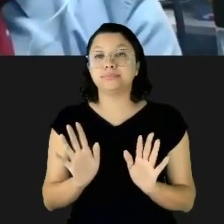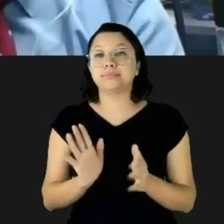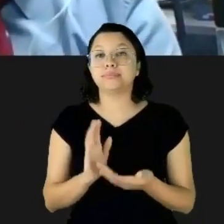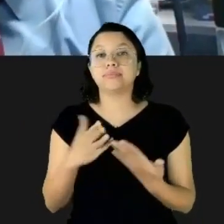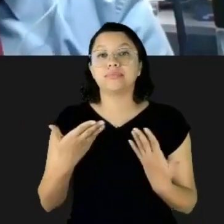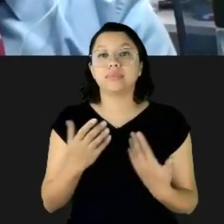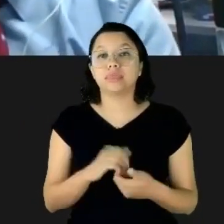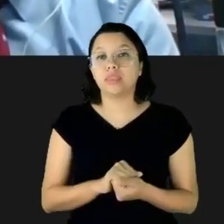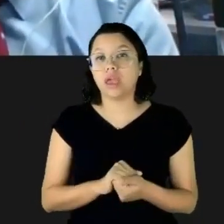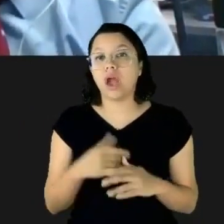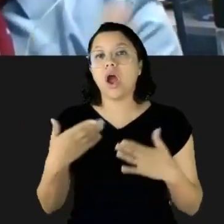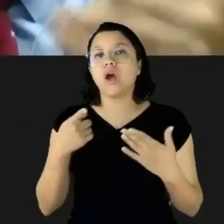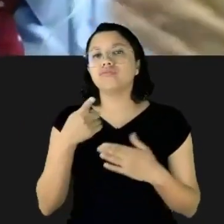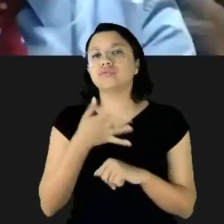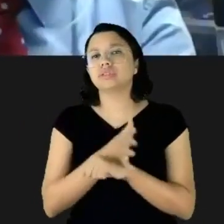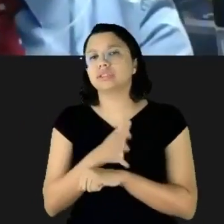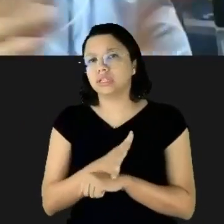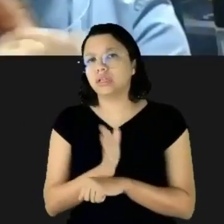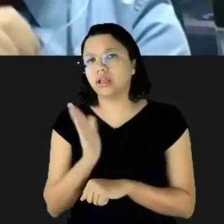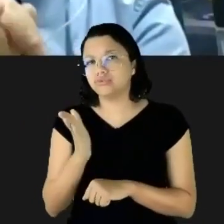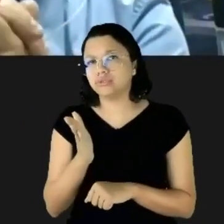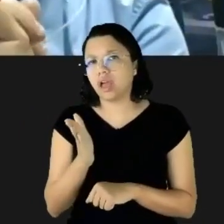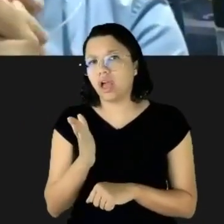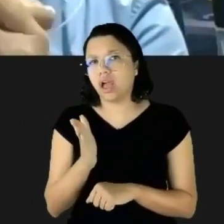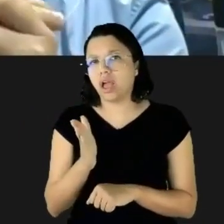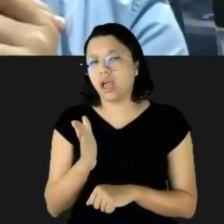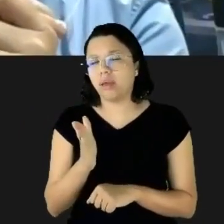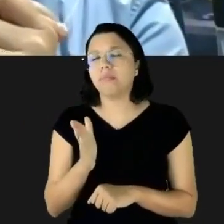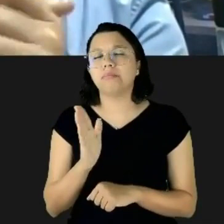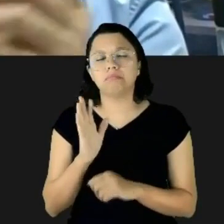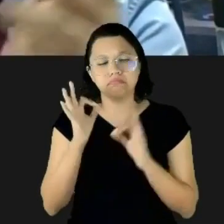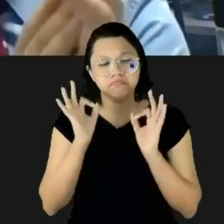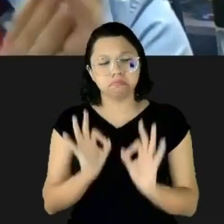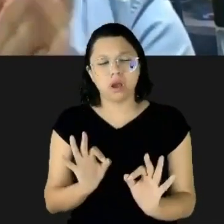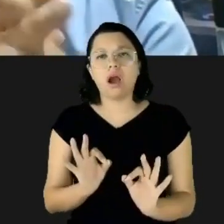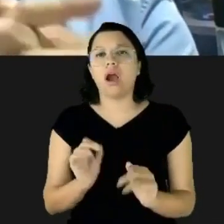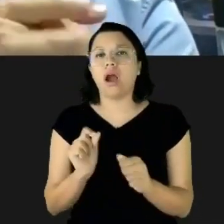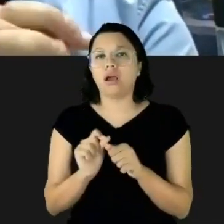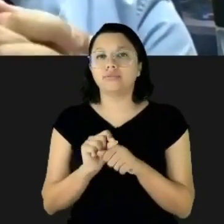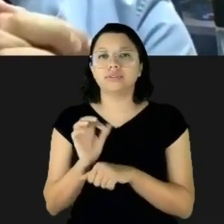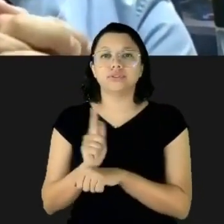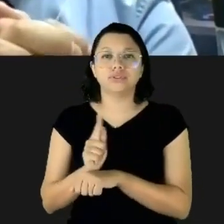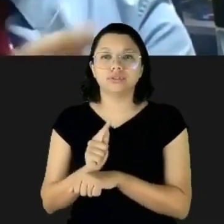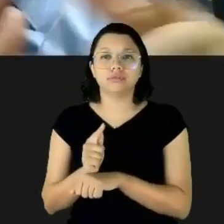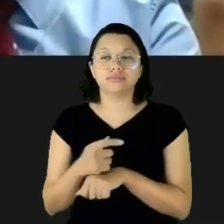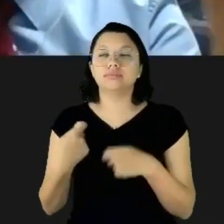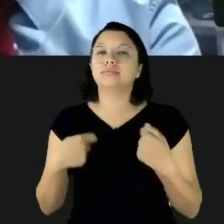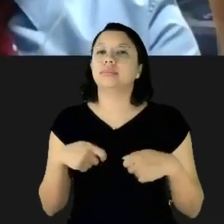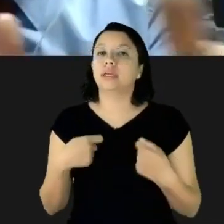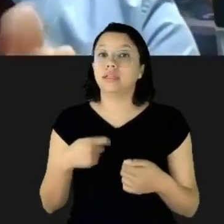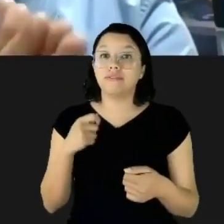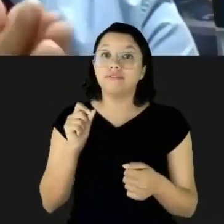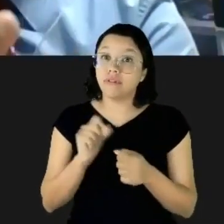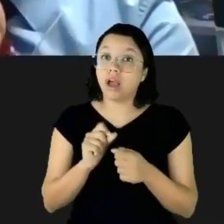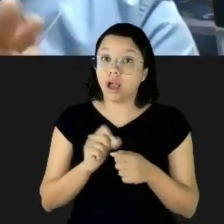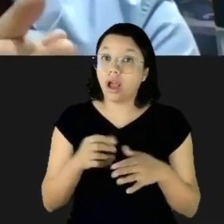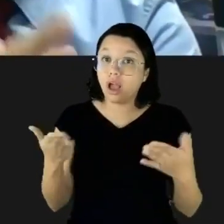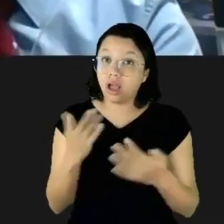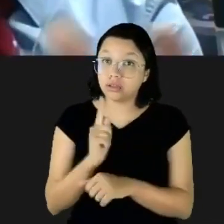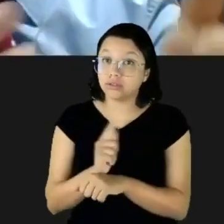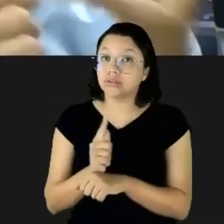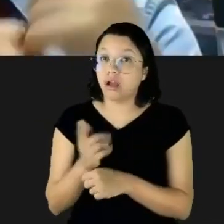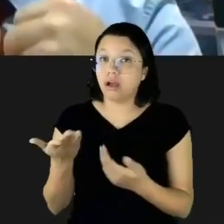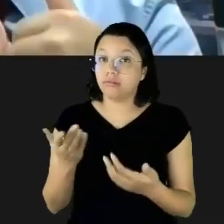vez que você está treinado, que você está apto a fazer a gestão, você precisa executar essa gestão